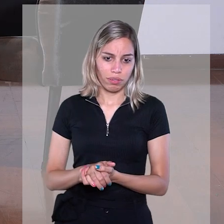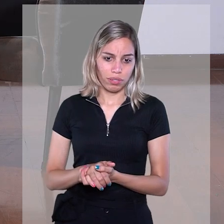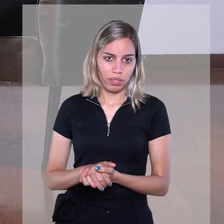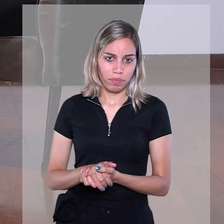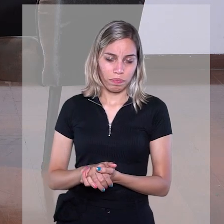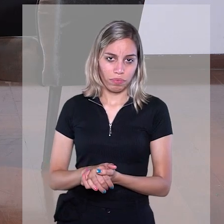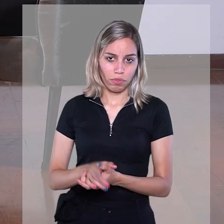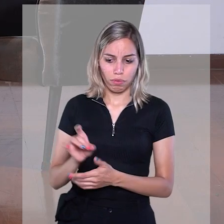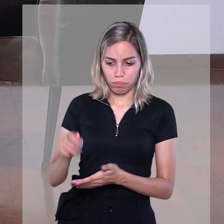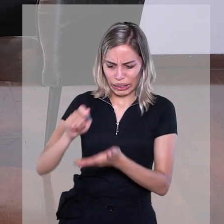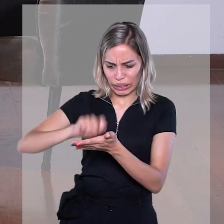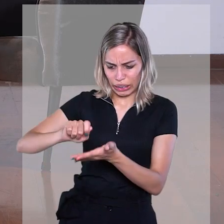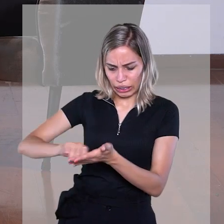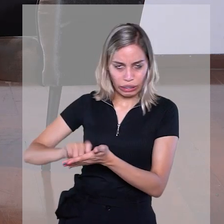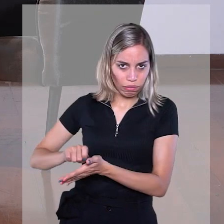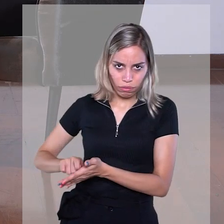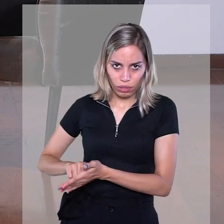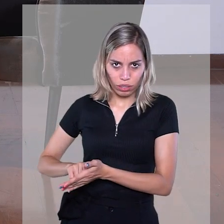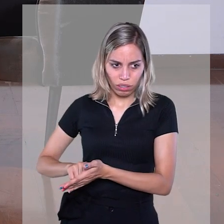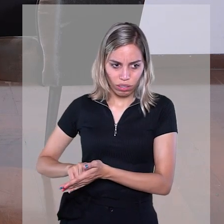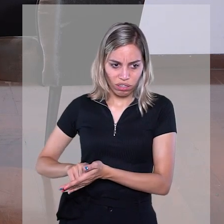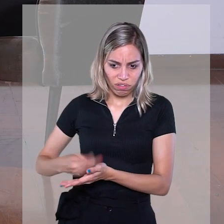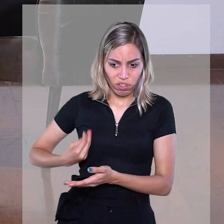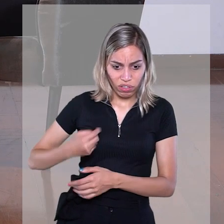escrever num país de